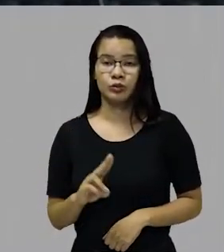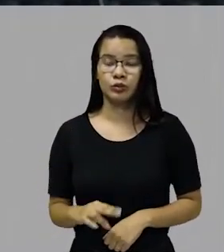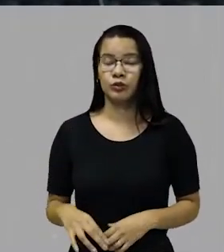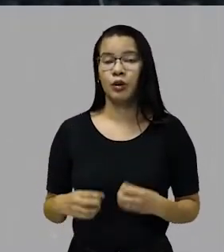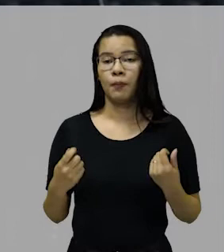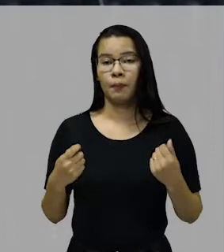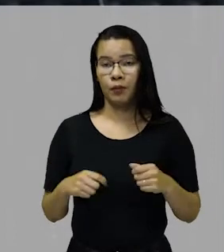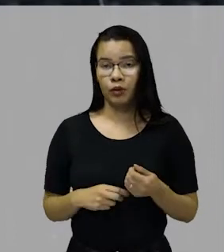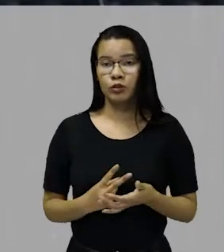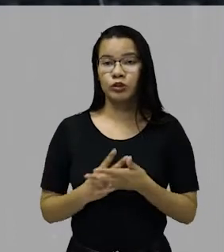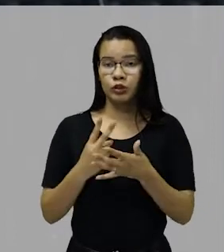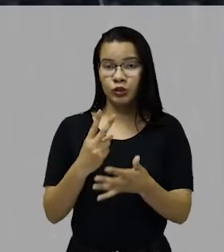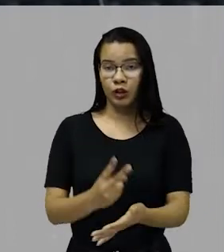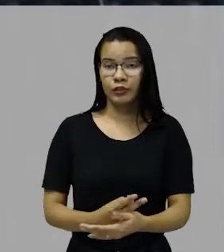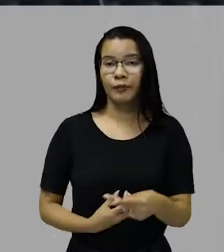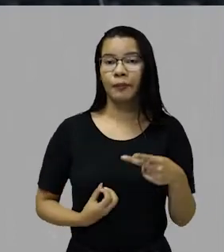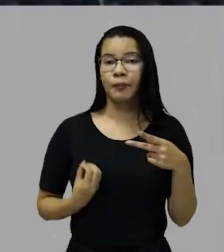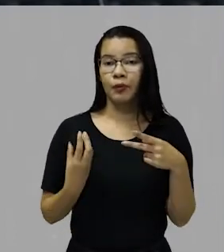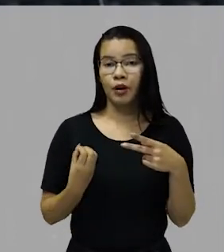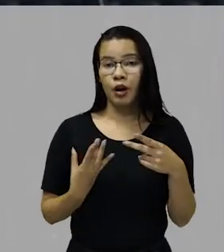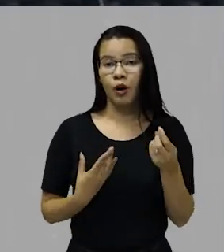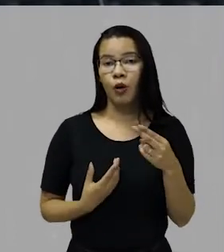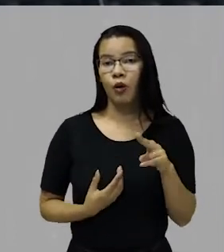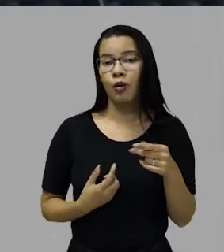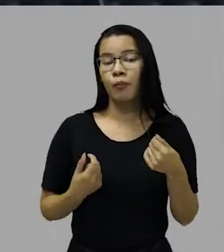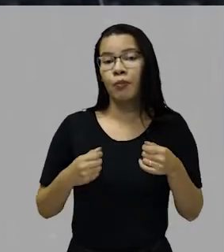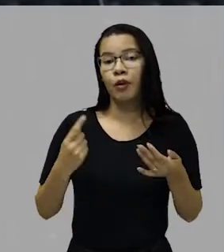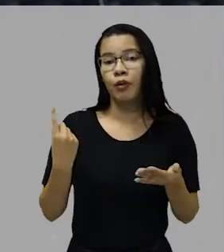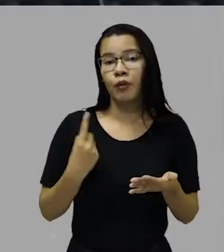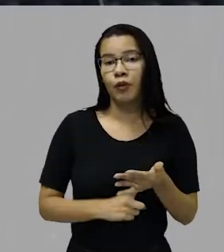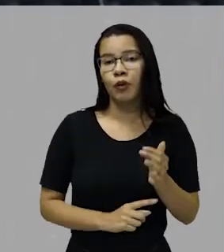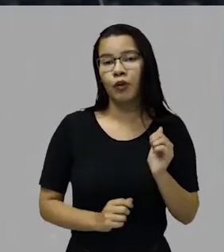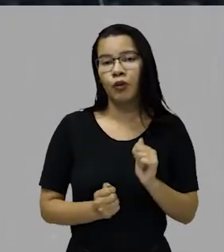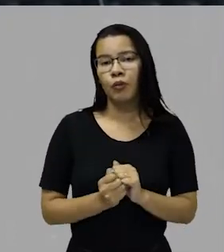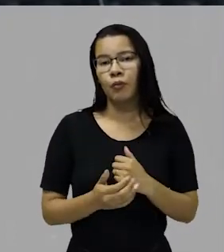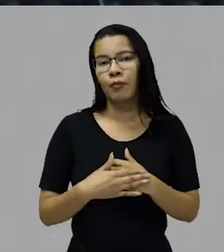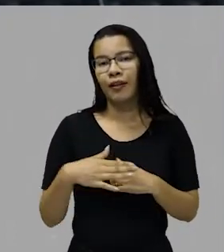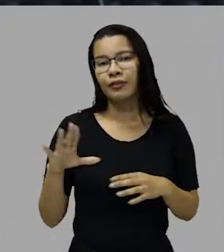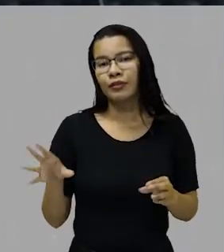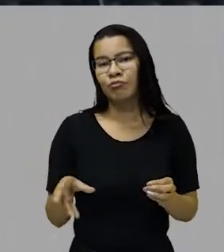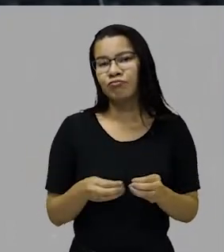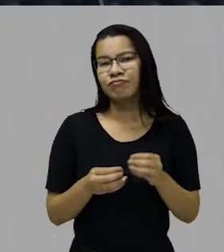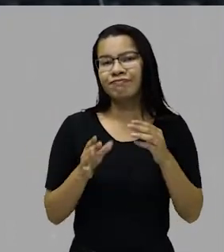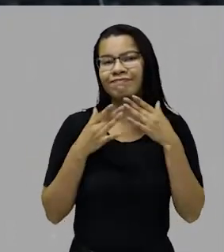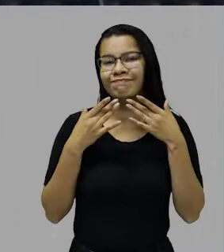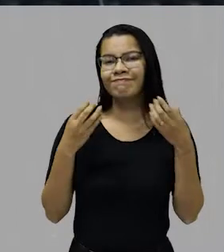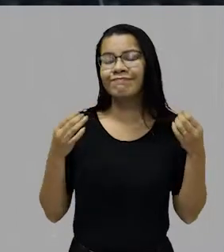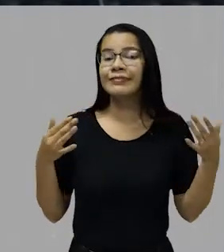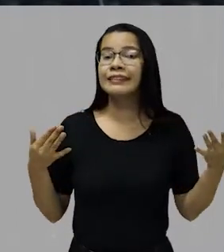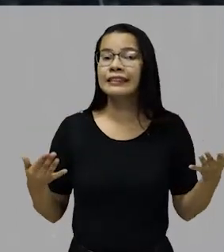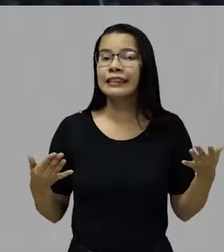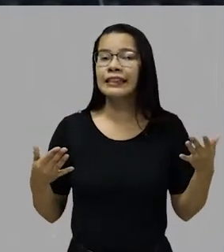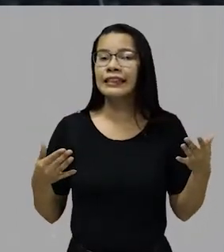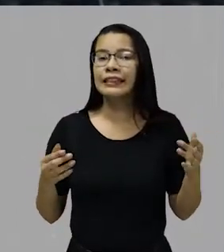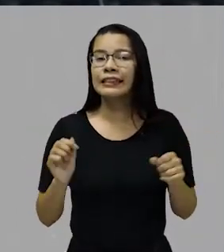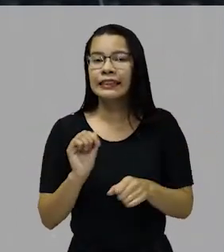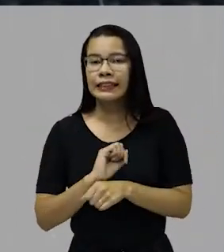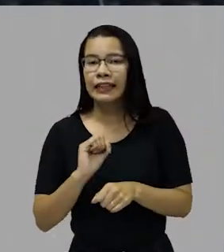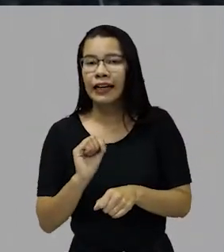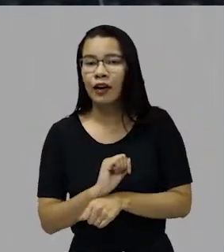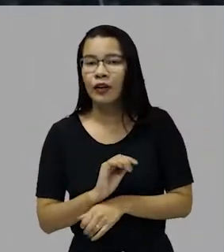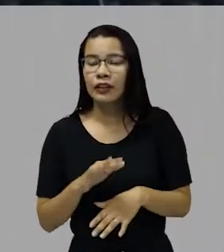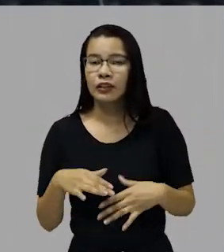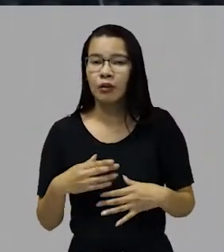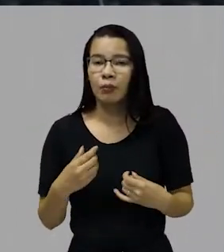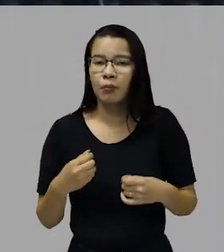usados, masculino plural, ou eu posso concordar com o mais próximo. Quem é o mais próximo? Carro. Então eu posso